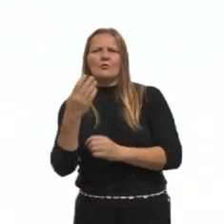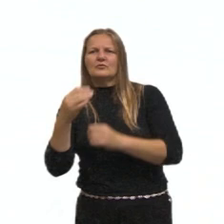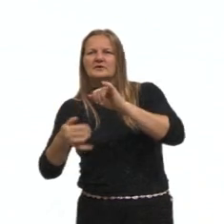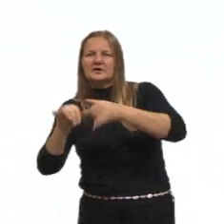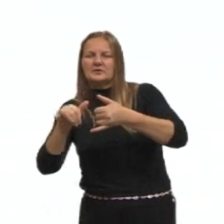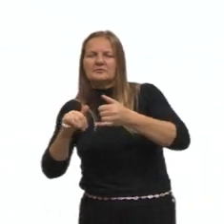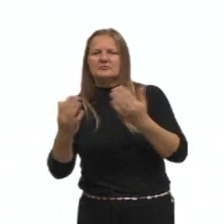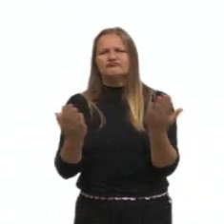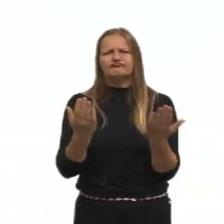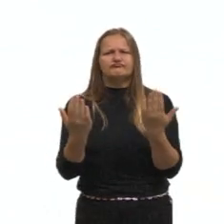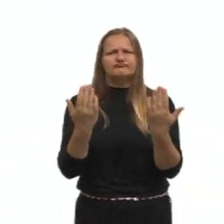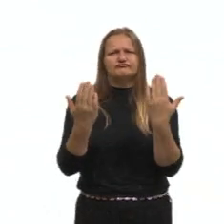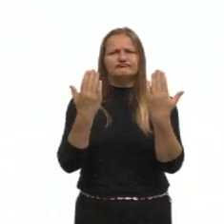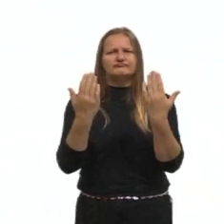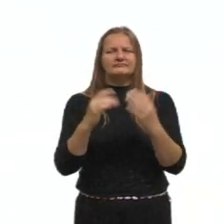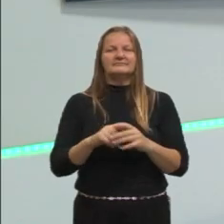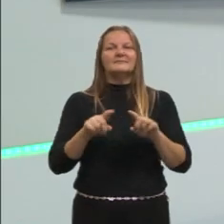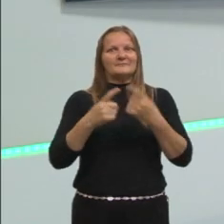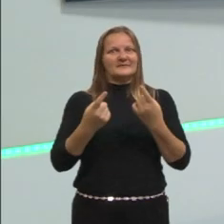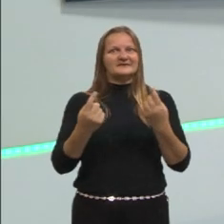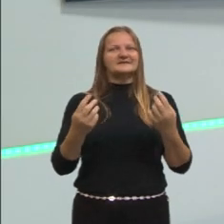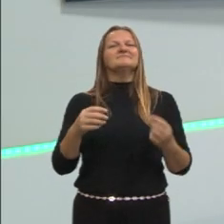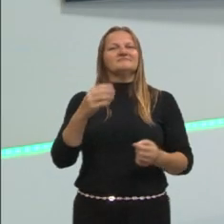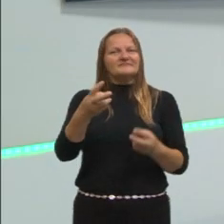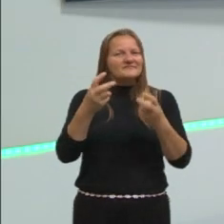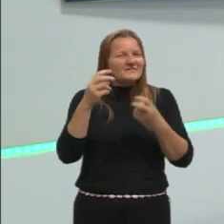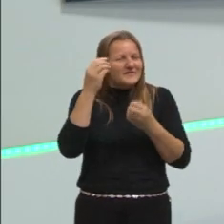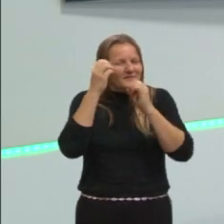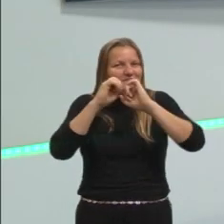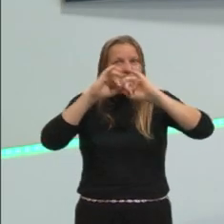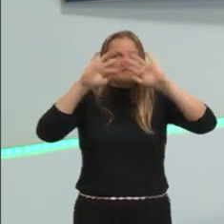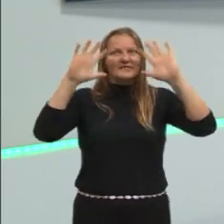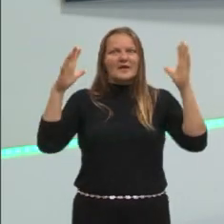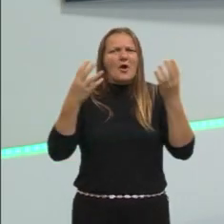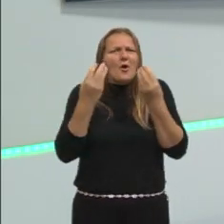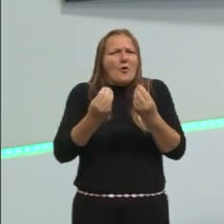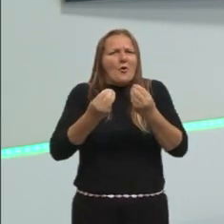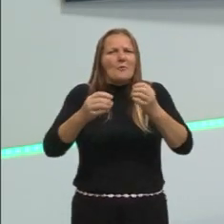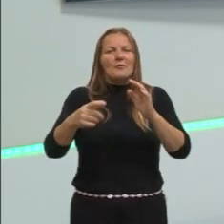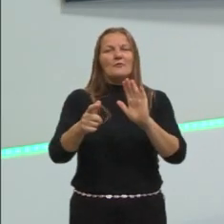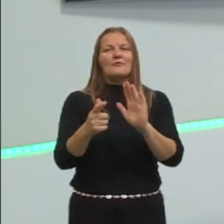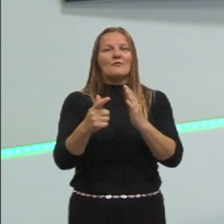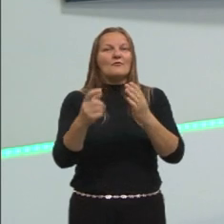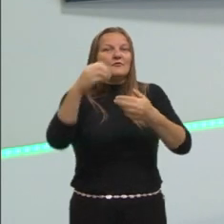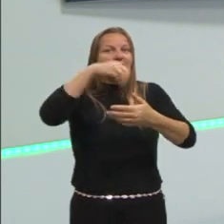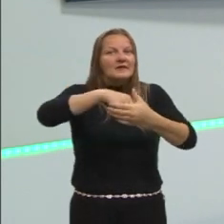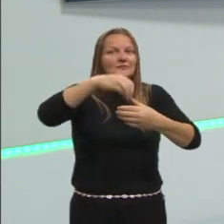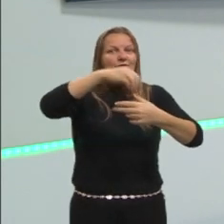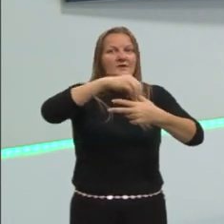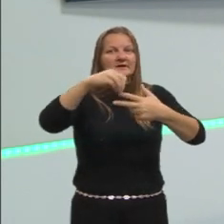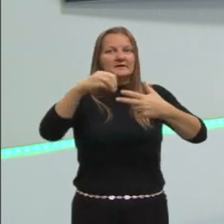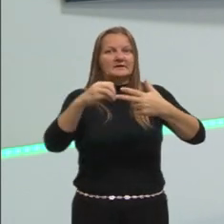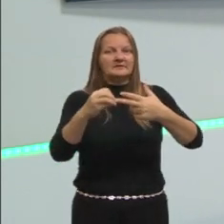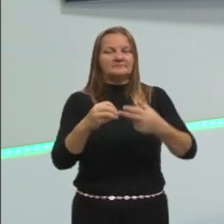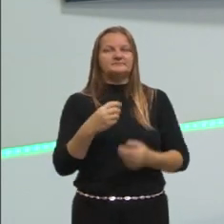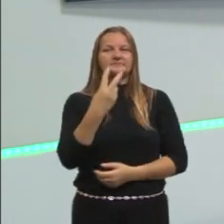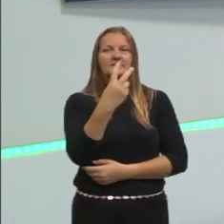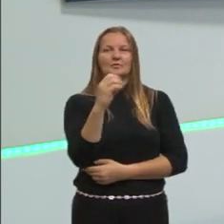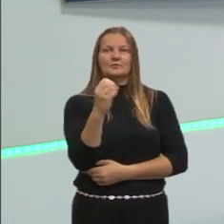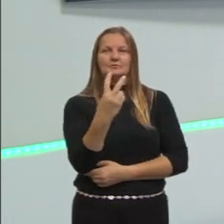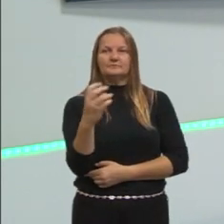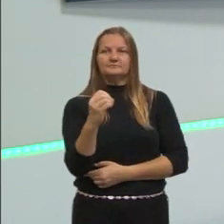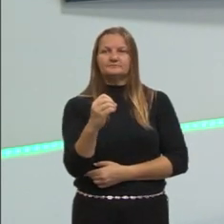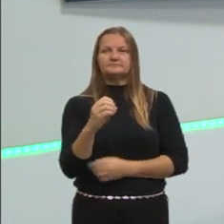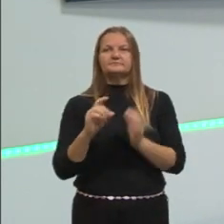de química Mas é uma questão de biologia Mas vamos tentar entender e como que é cobrado essa questão do Enem de 2020